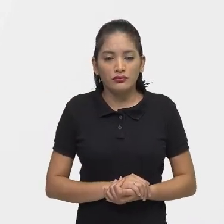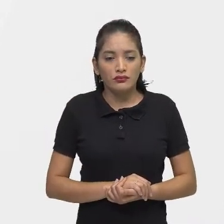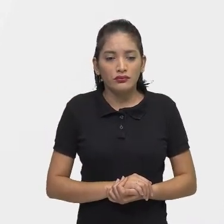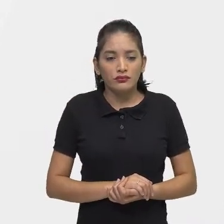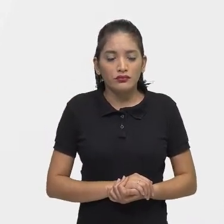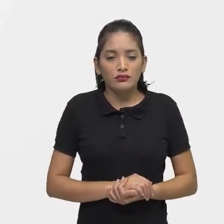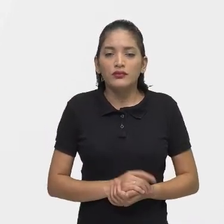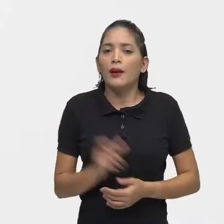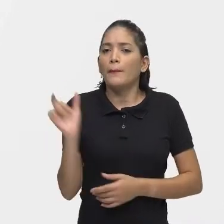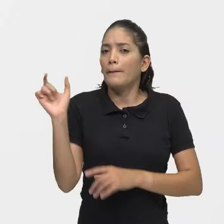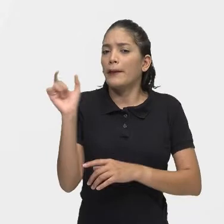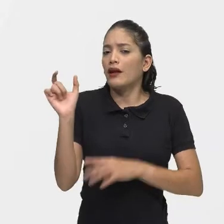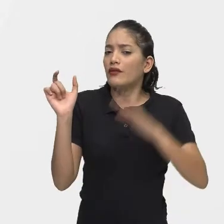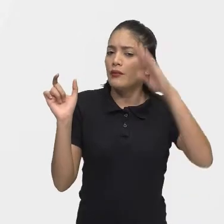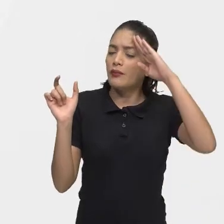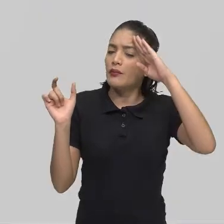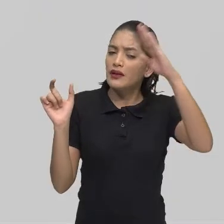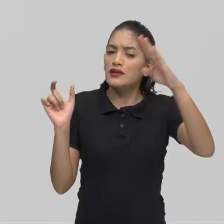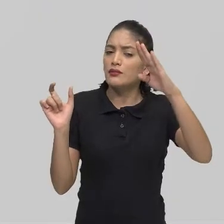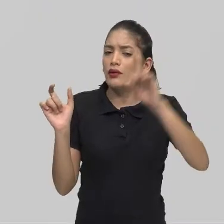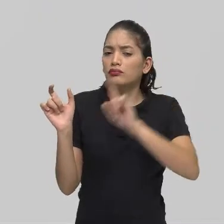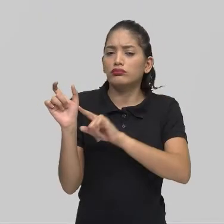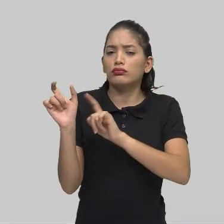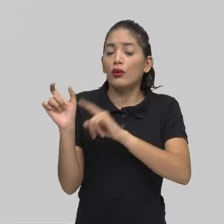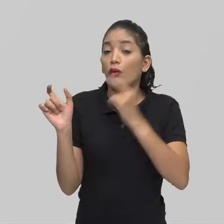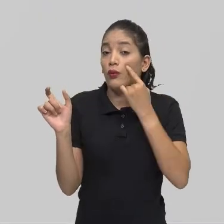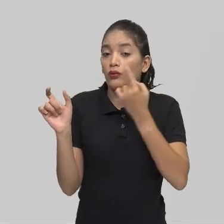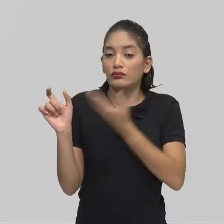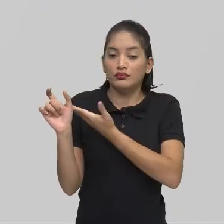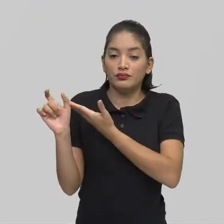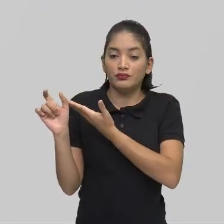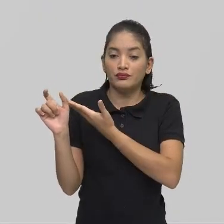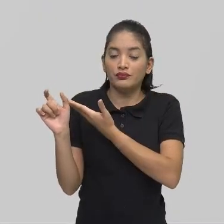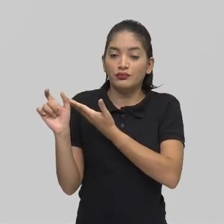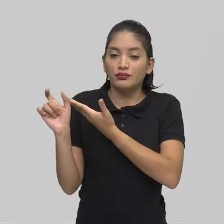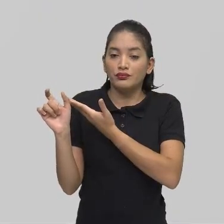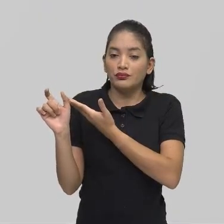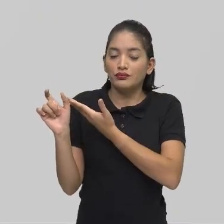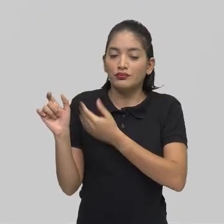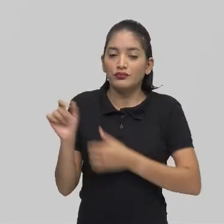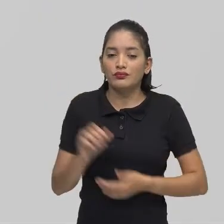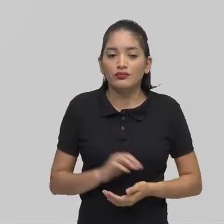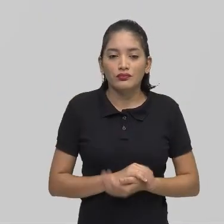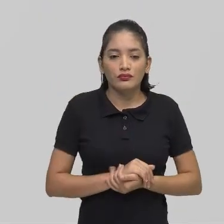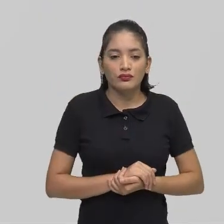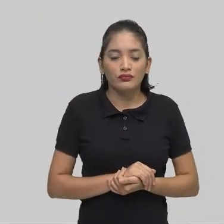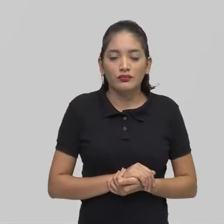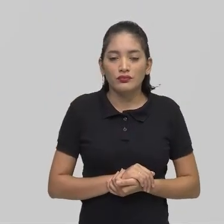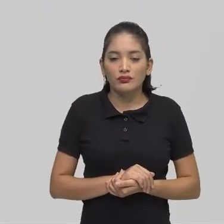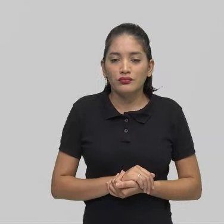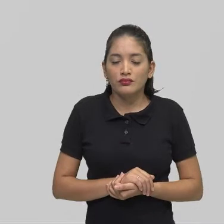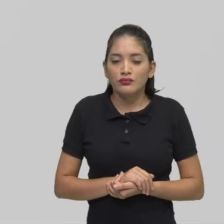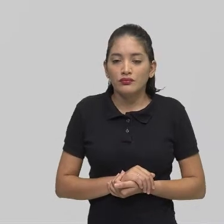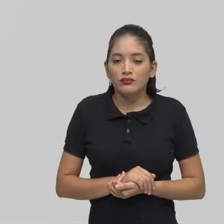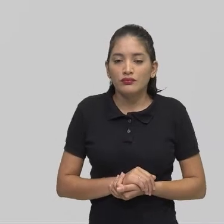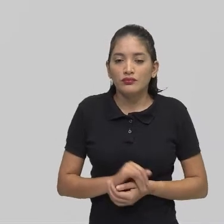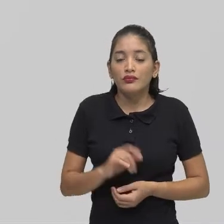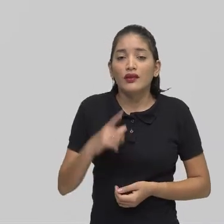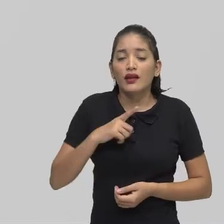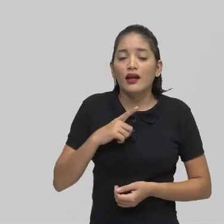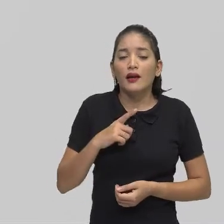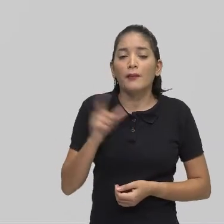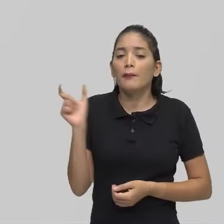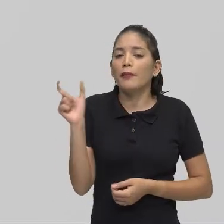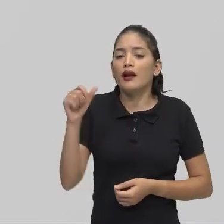a seguinte palavra destacada. Vamos lá. Let's go. Aqui, ó. Eu tenho